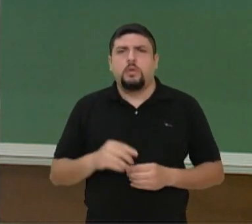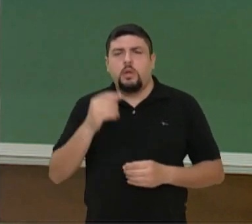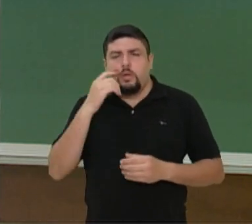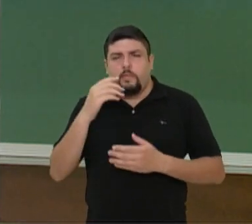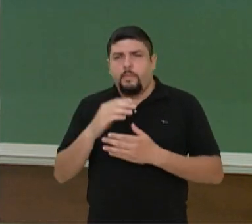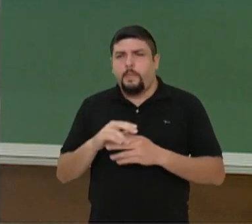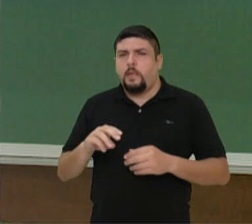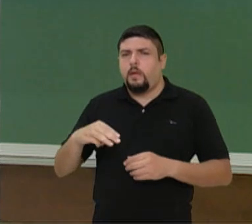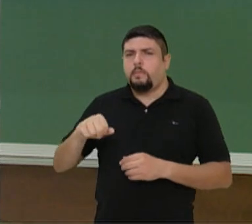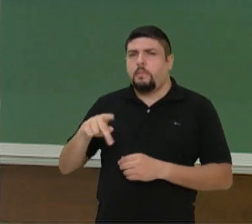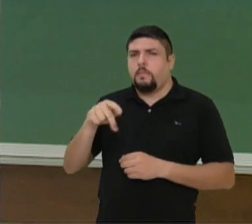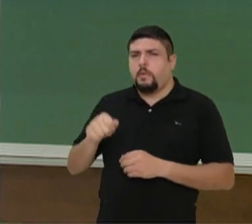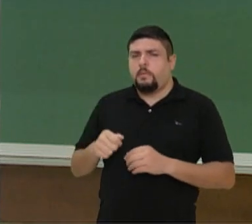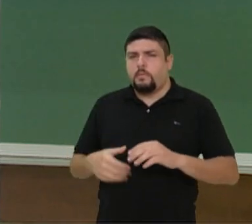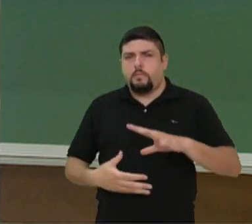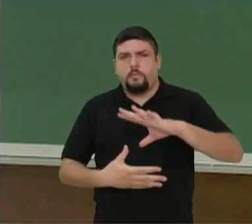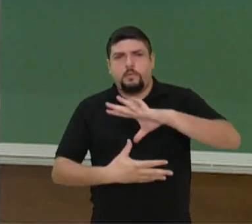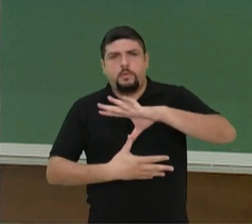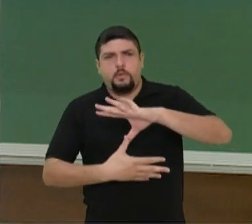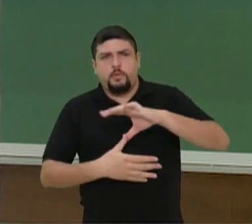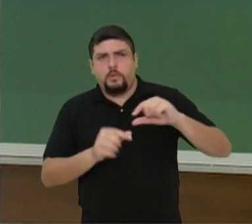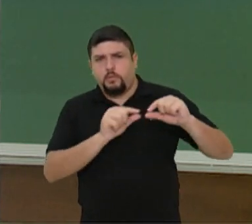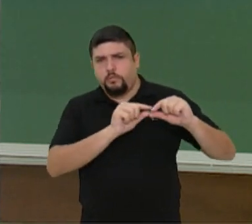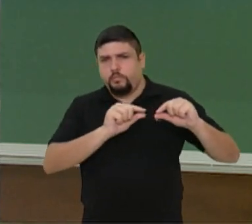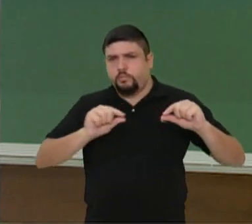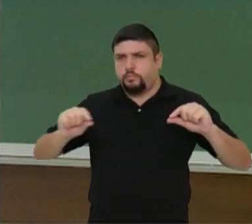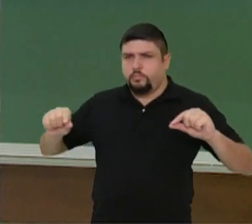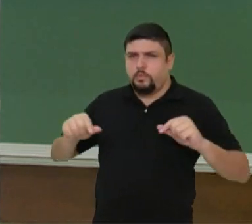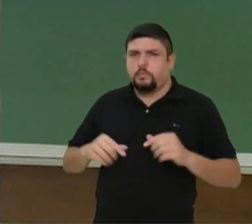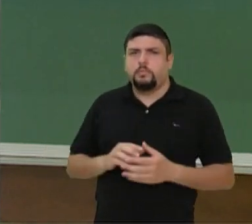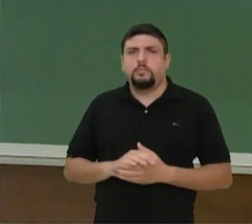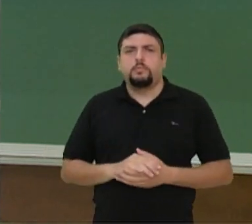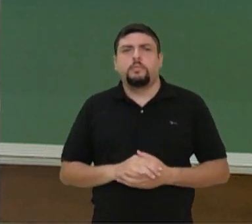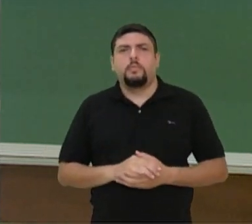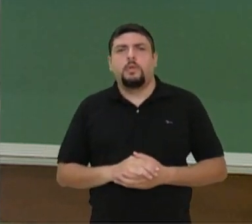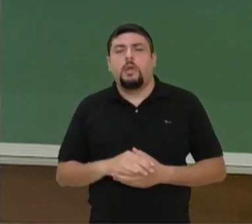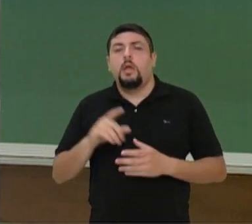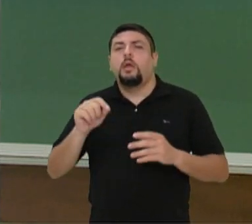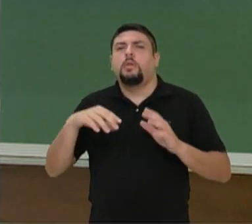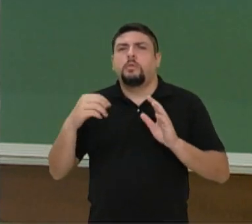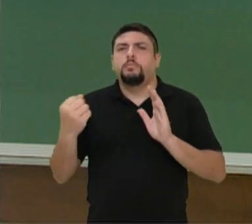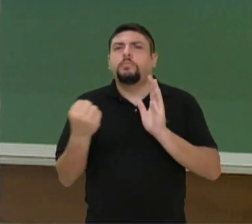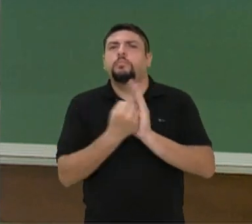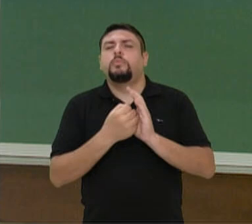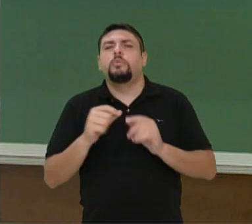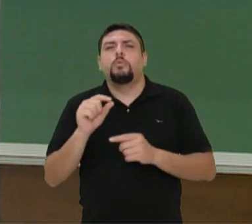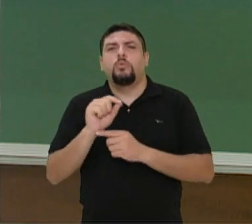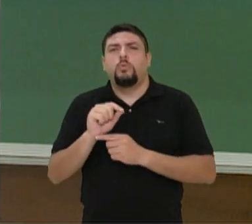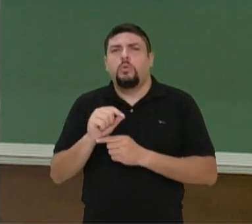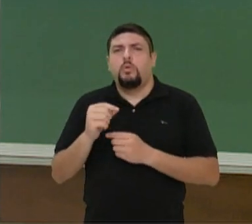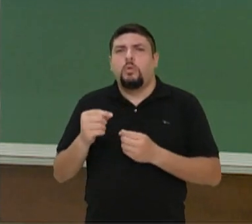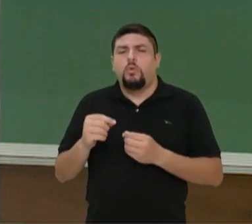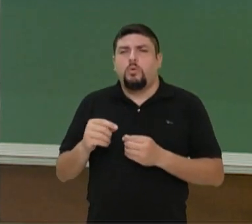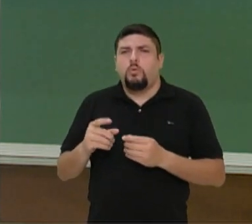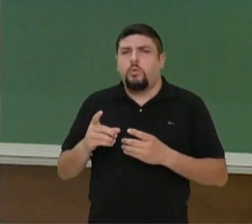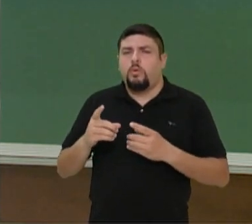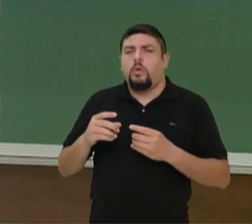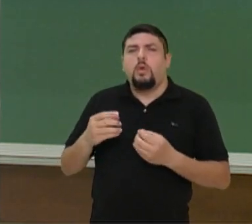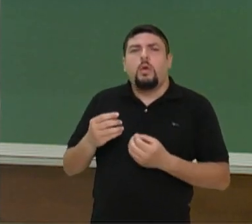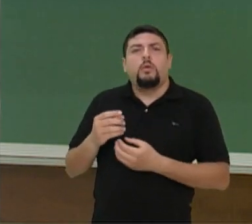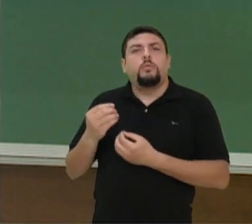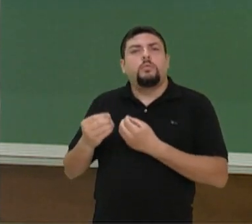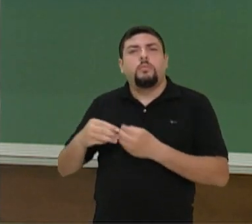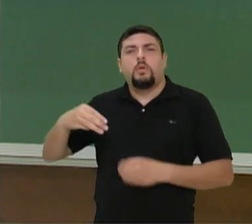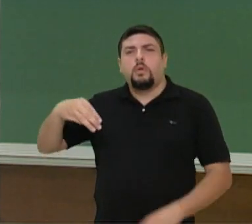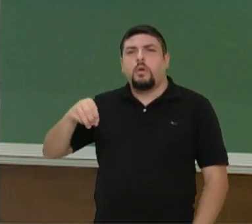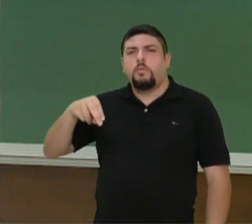Central, América do Sul. Isso aqui é um pedacinho de propaganda que é um símbolo excelente da doutrina Monroe. Lembra-se? A